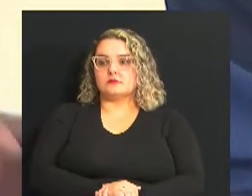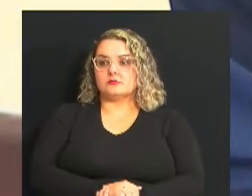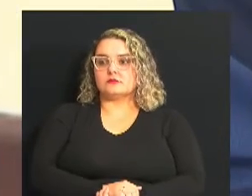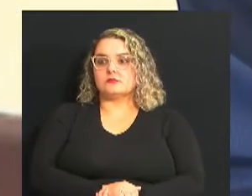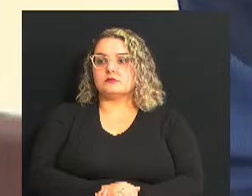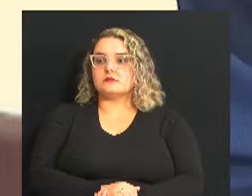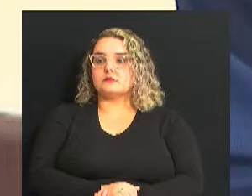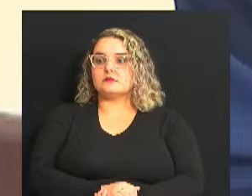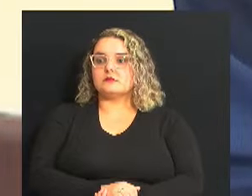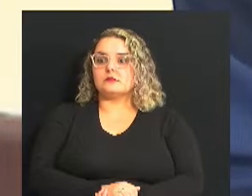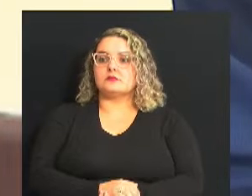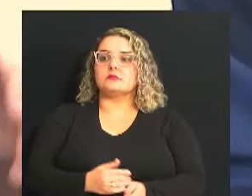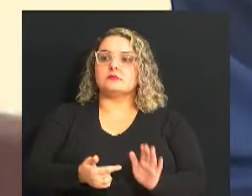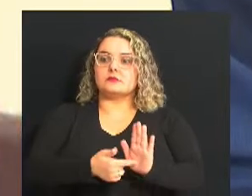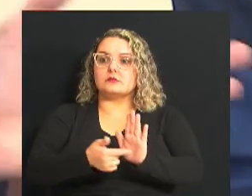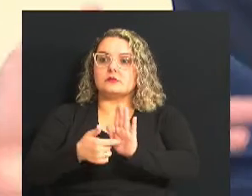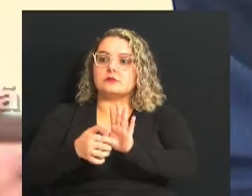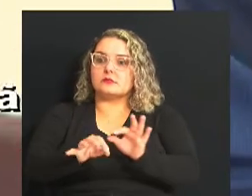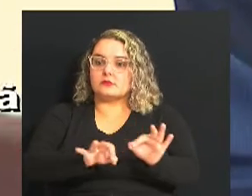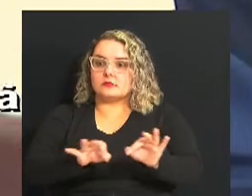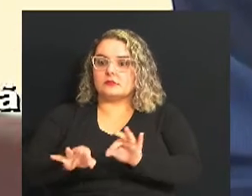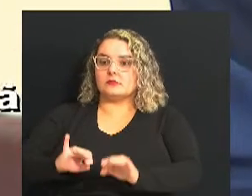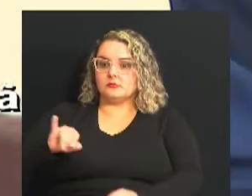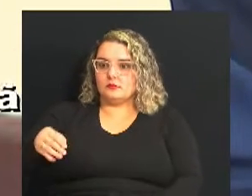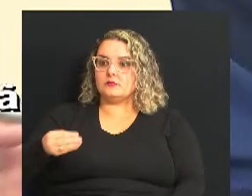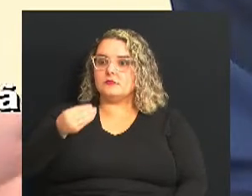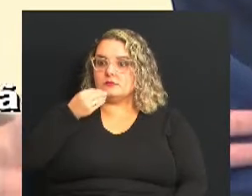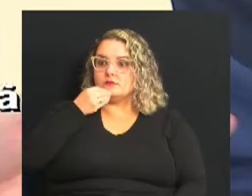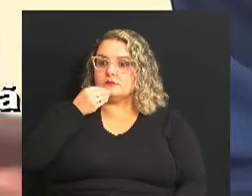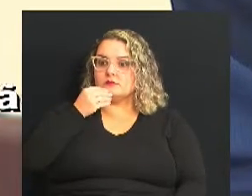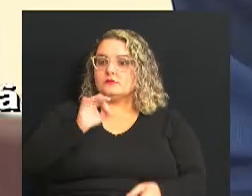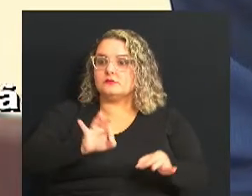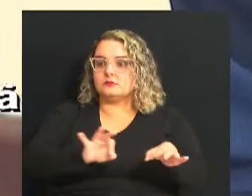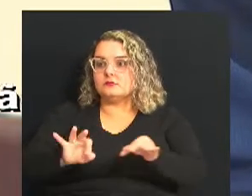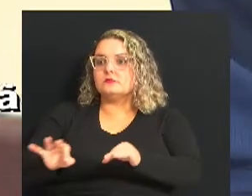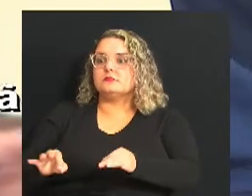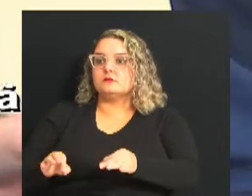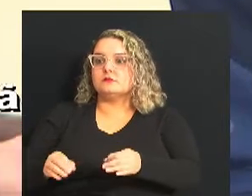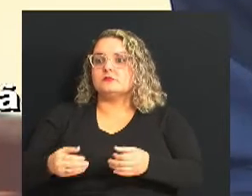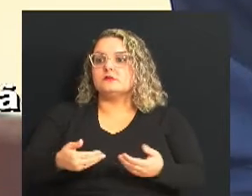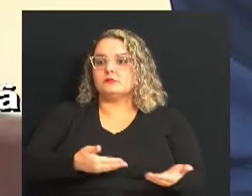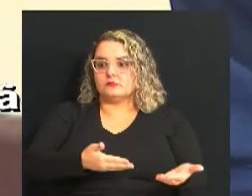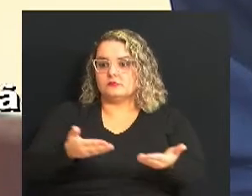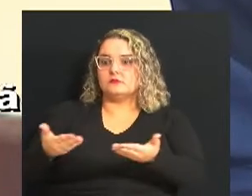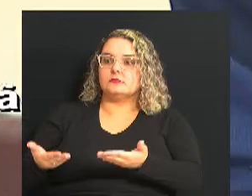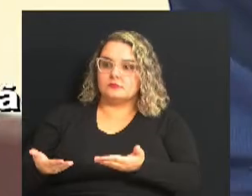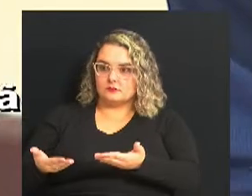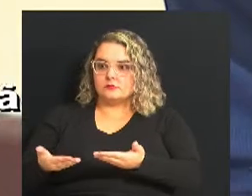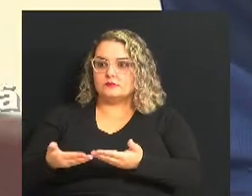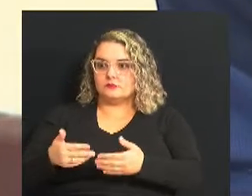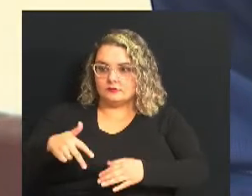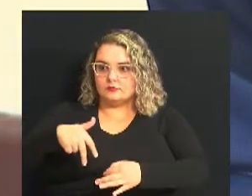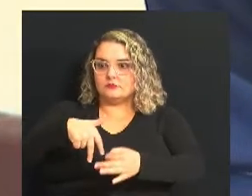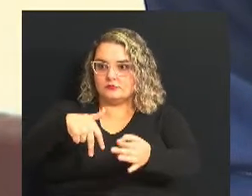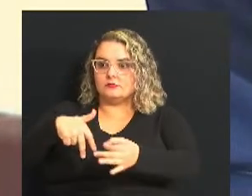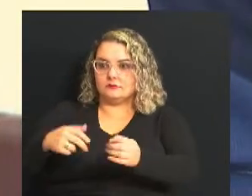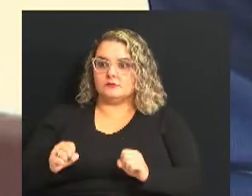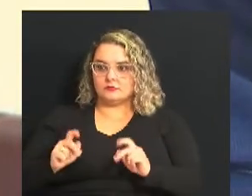mostrando o nosso organograma, e aproveito daí na hora do organograma para passar a apresentação para eles se apresentarem, então. Tudo